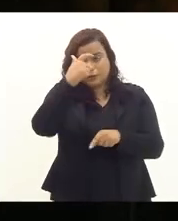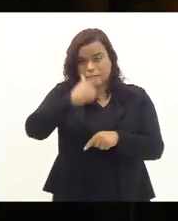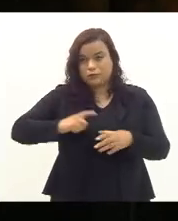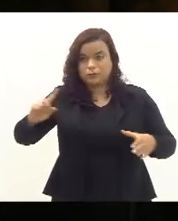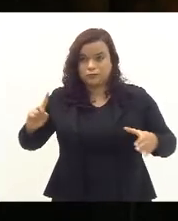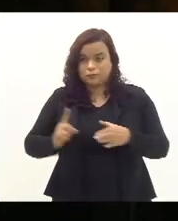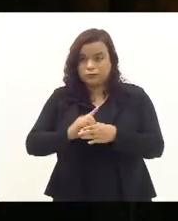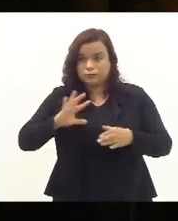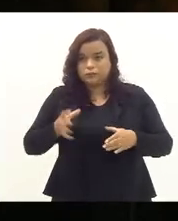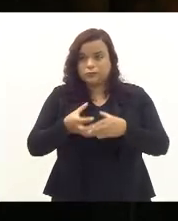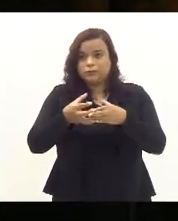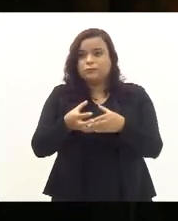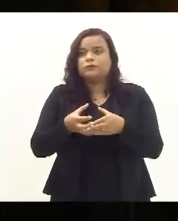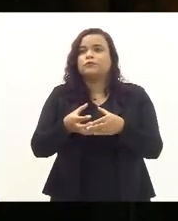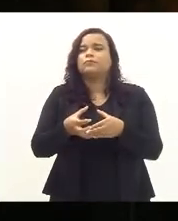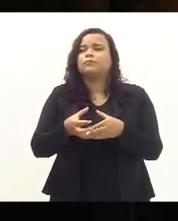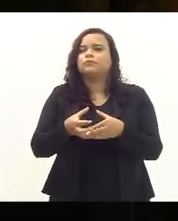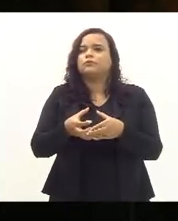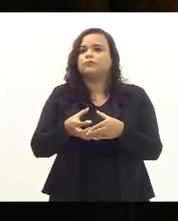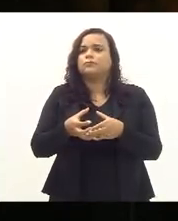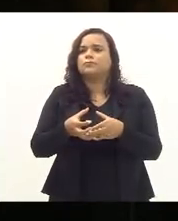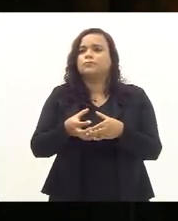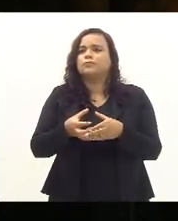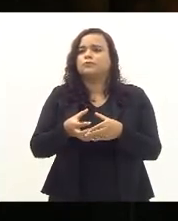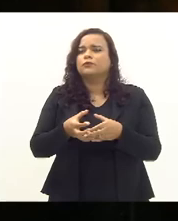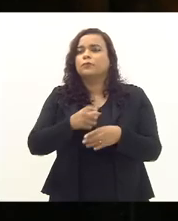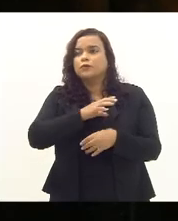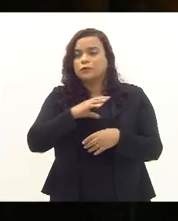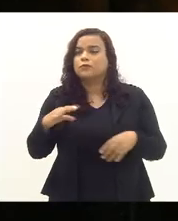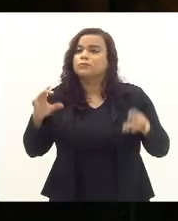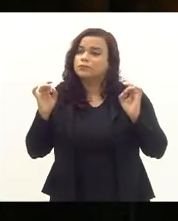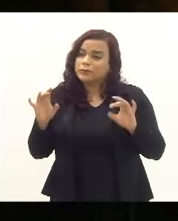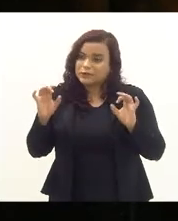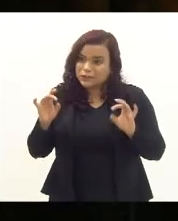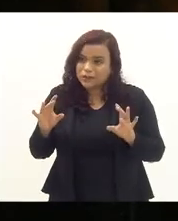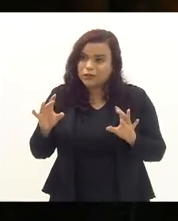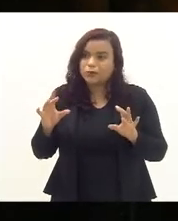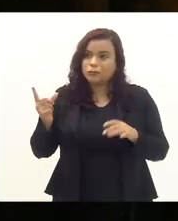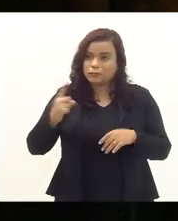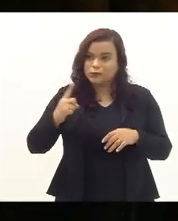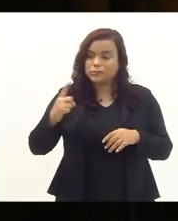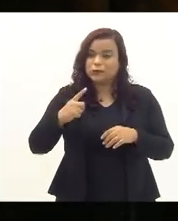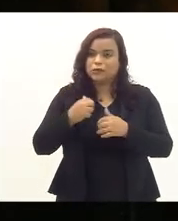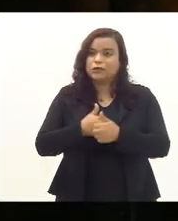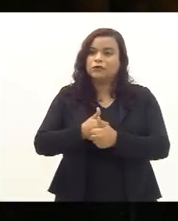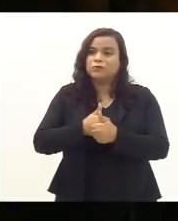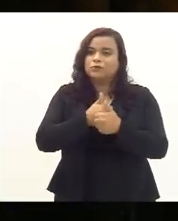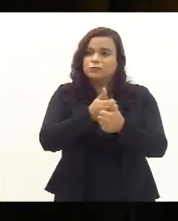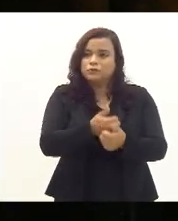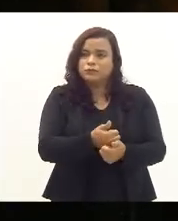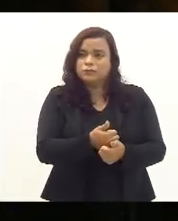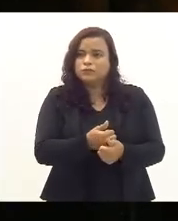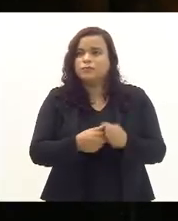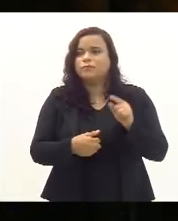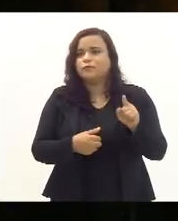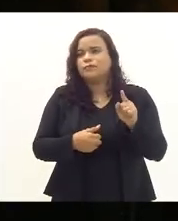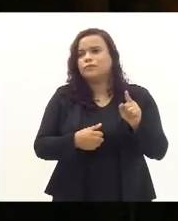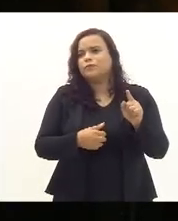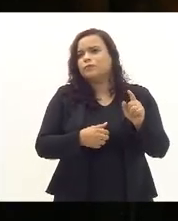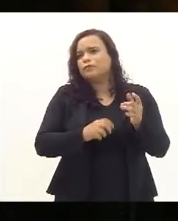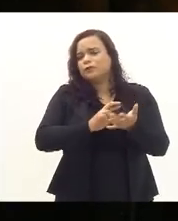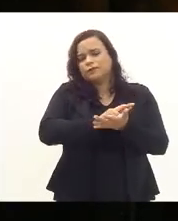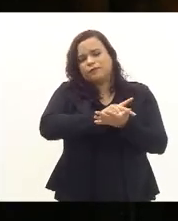membro efetiva de uma comissão especial que tá com o Nando também os recursos